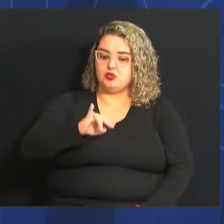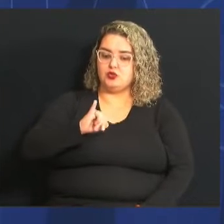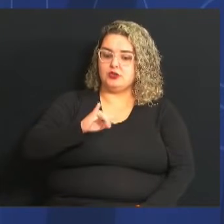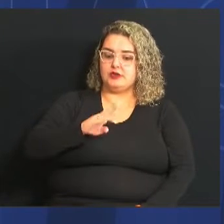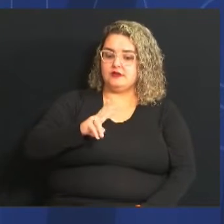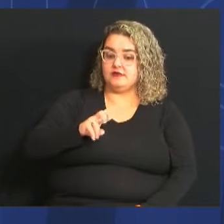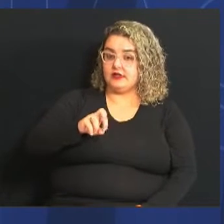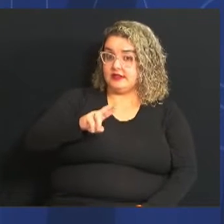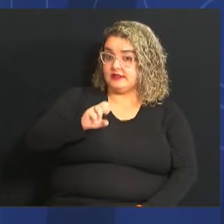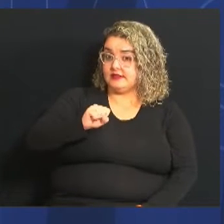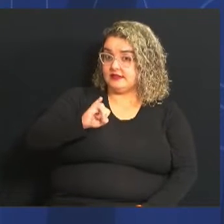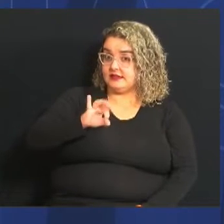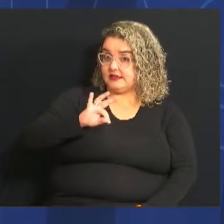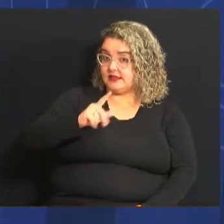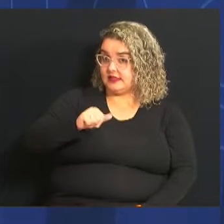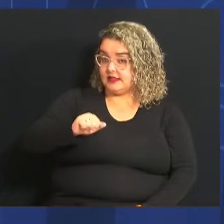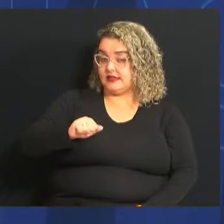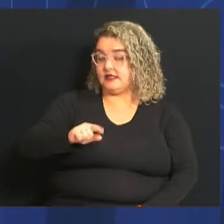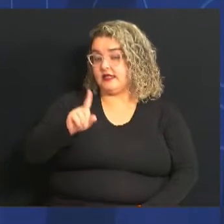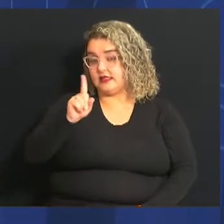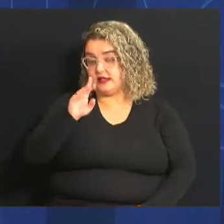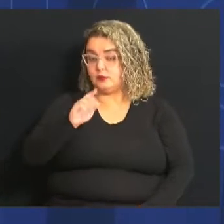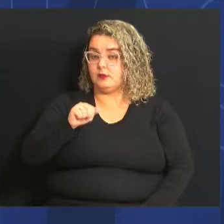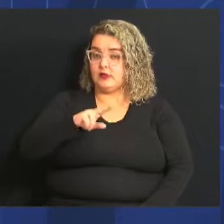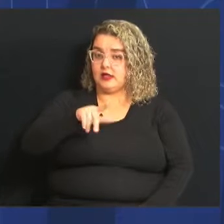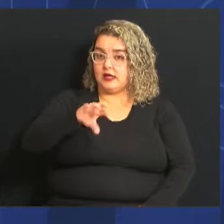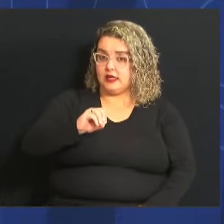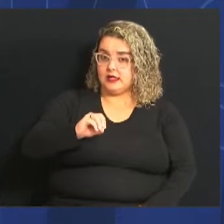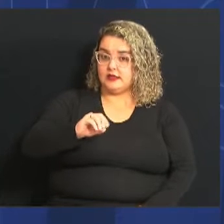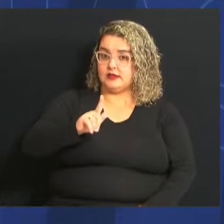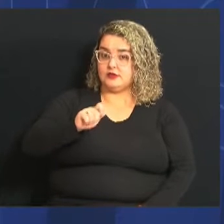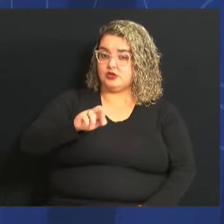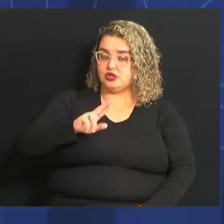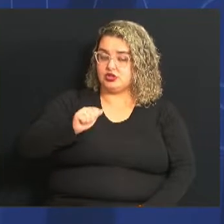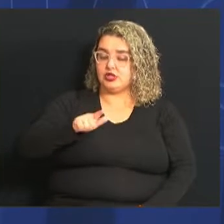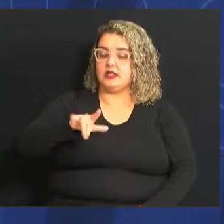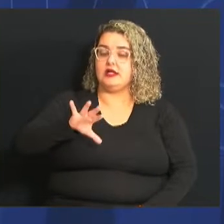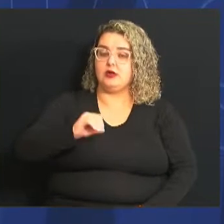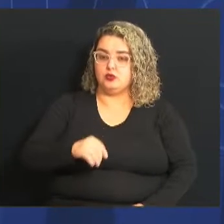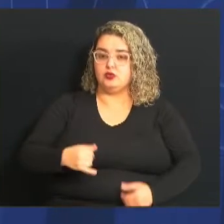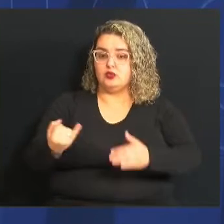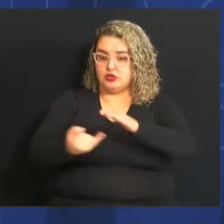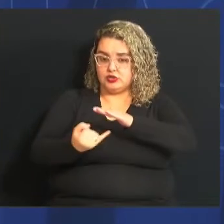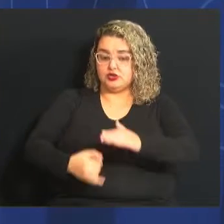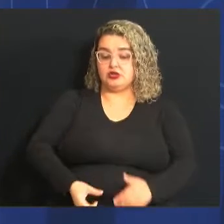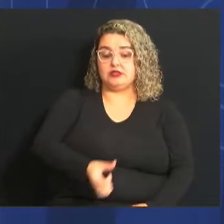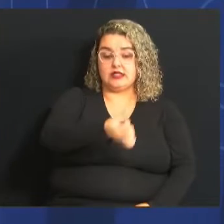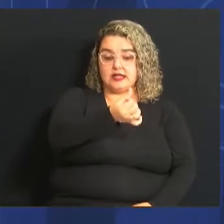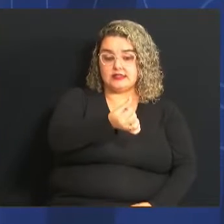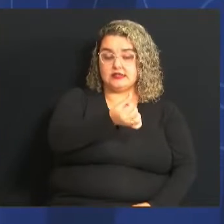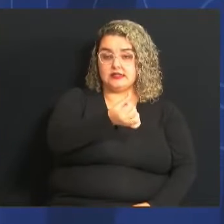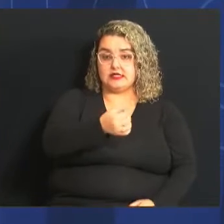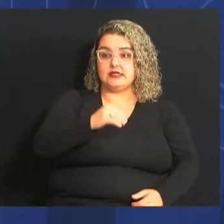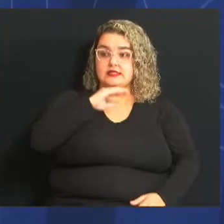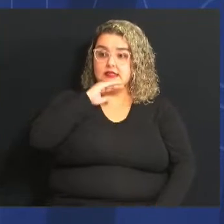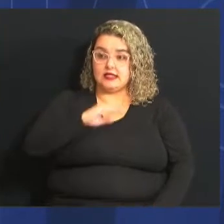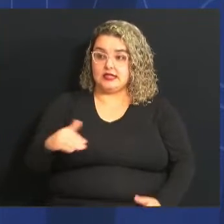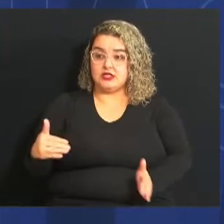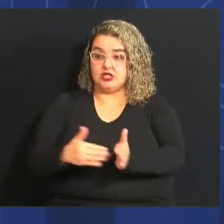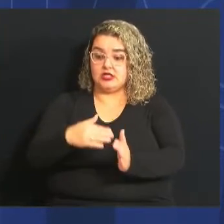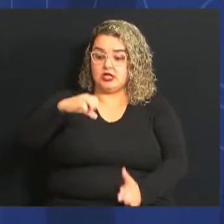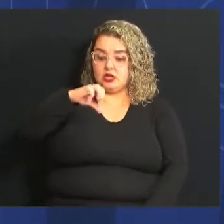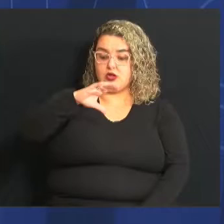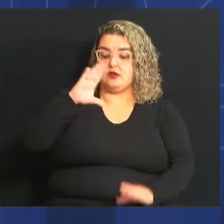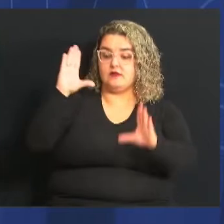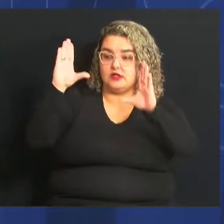Geraldo. Programação, hein? Então, amanhã, 4 de novembro, das 6 horas da tarde até as 9 horas da noite,